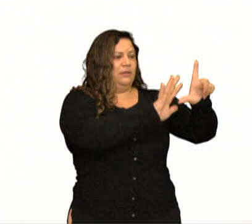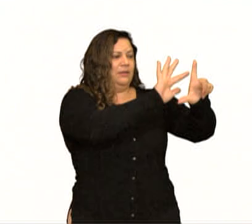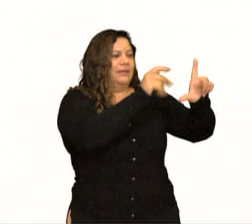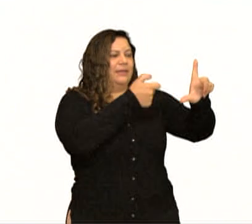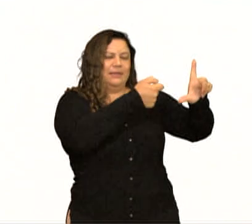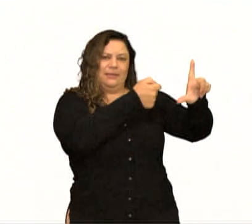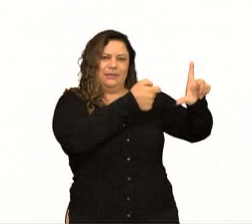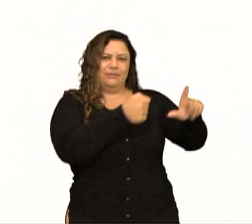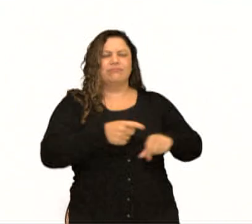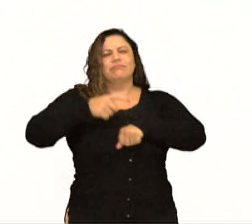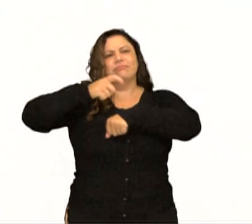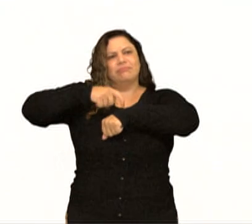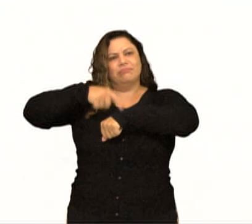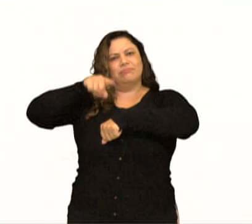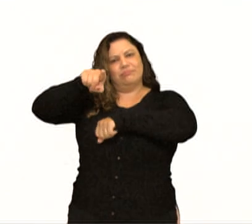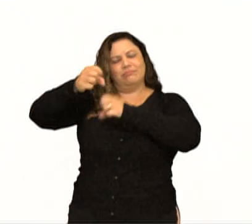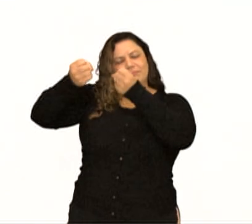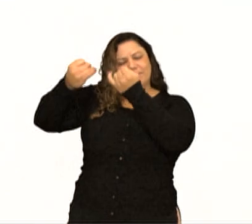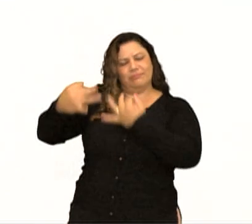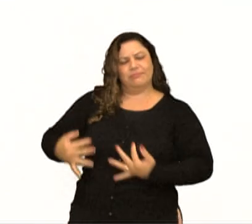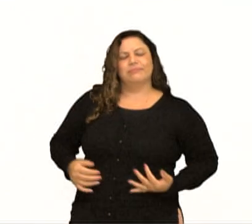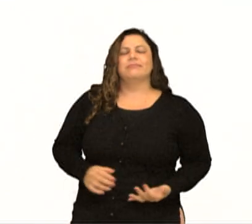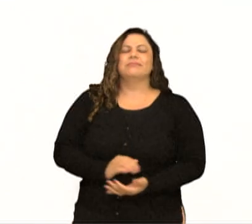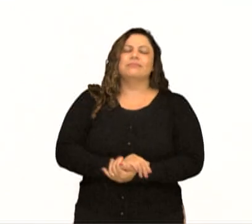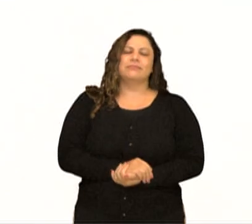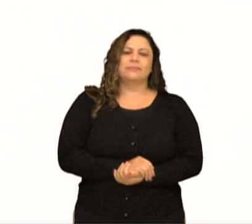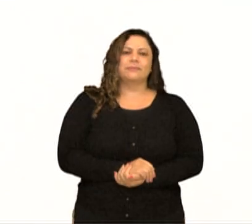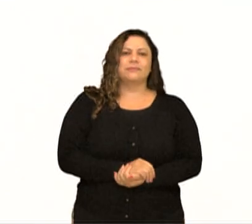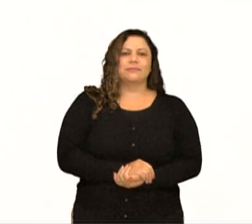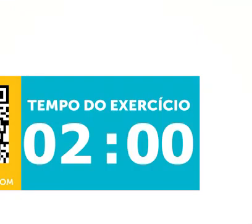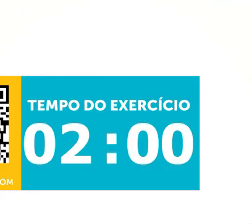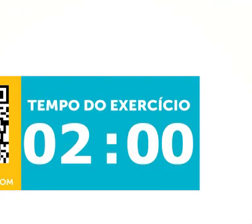você falar alguma coisa sobre essas questões. Tempo.